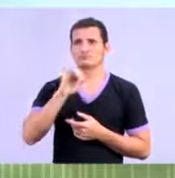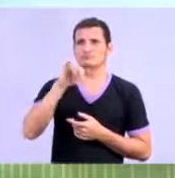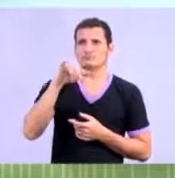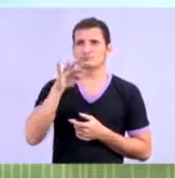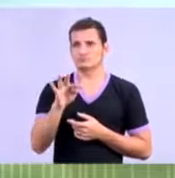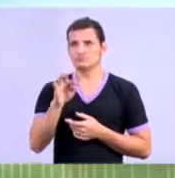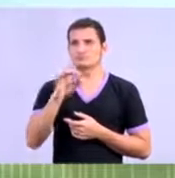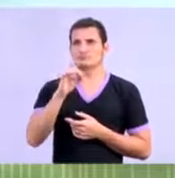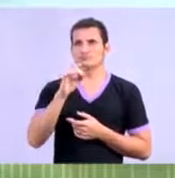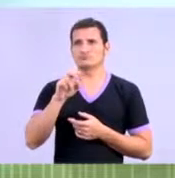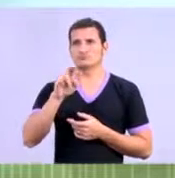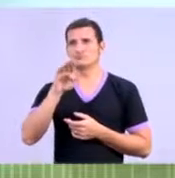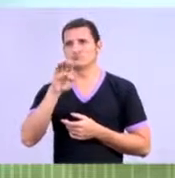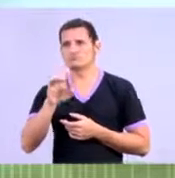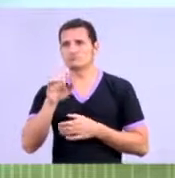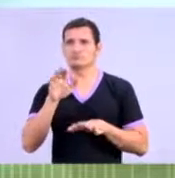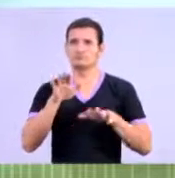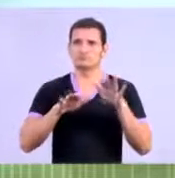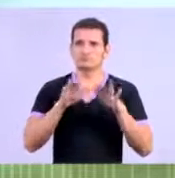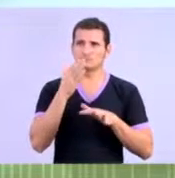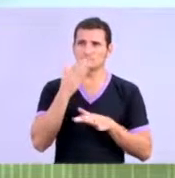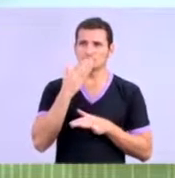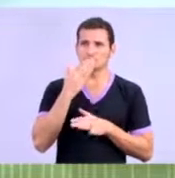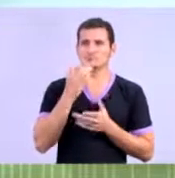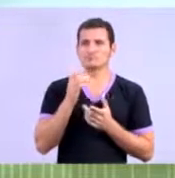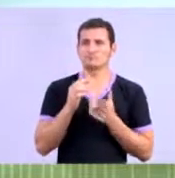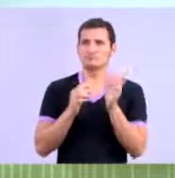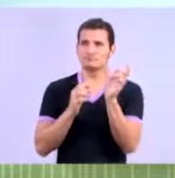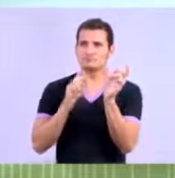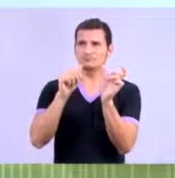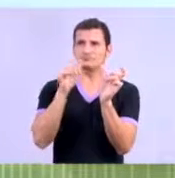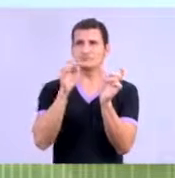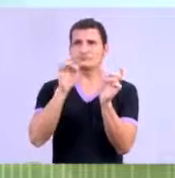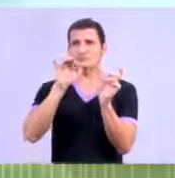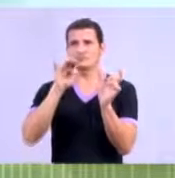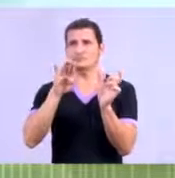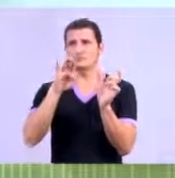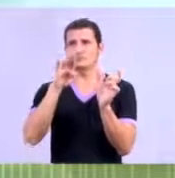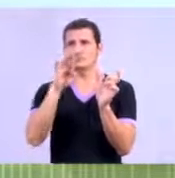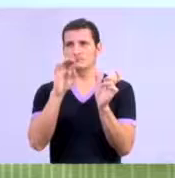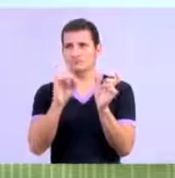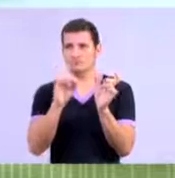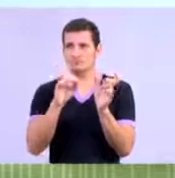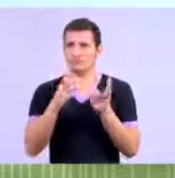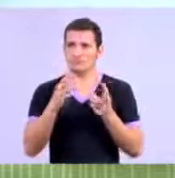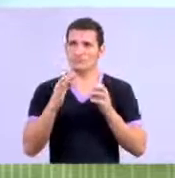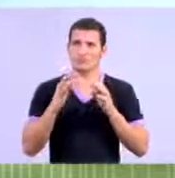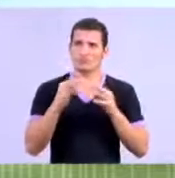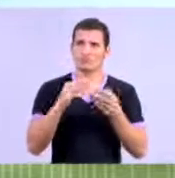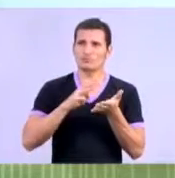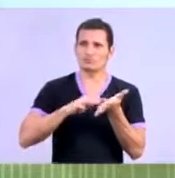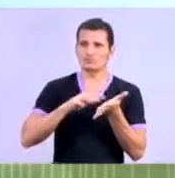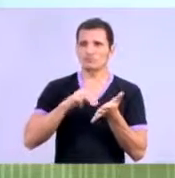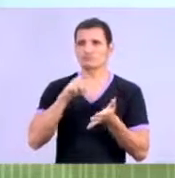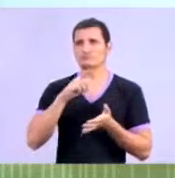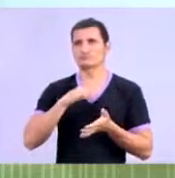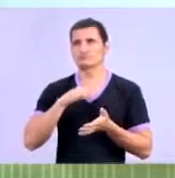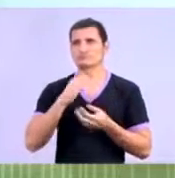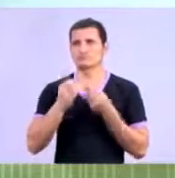double, depende do tipo de atributo, se lembrando o get. Mas todo método tem um tipo de retorno.